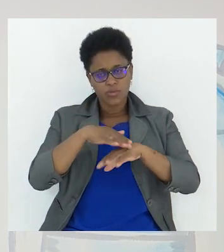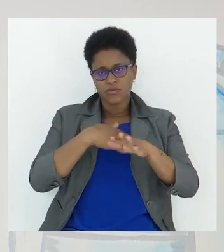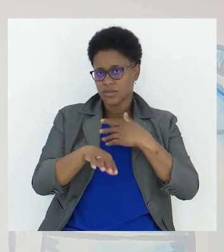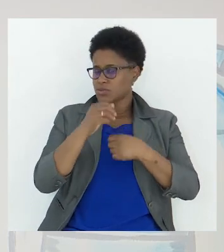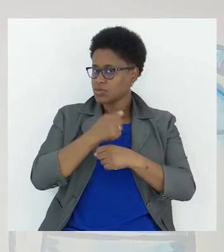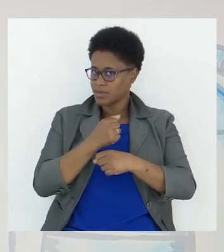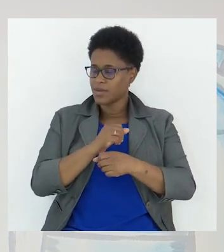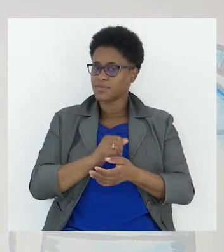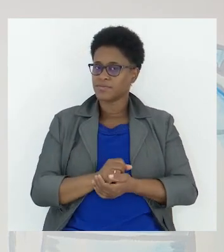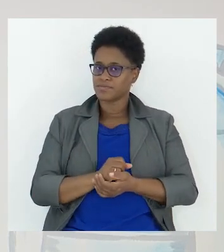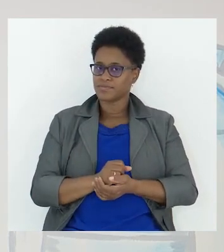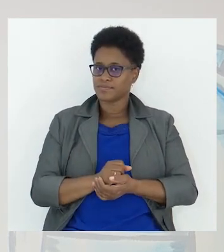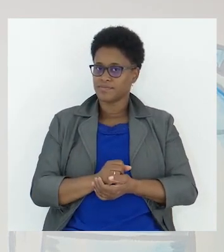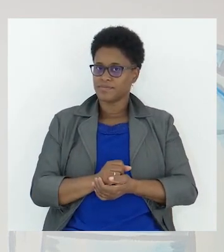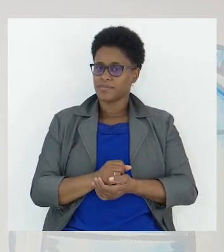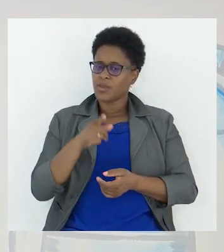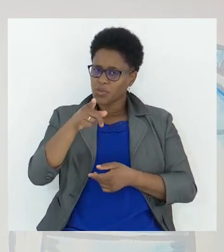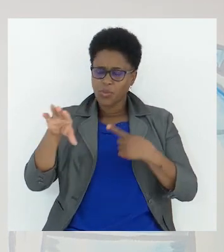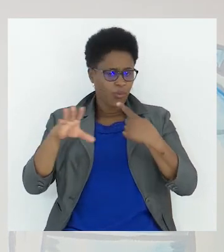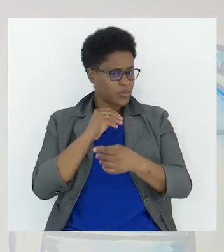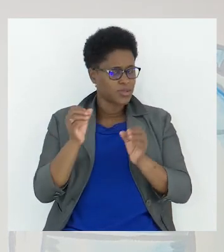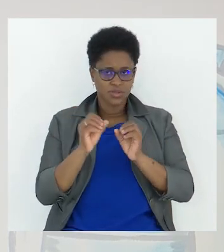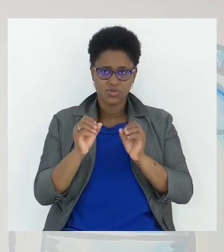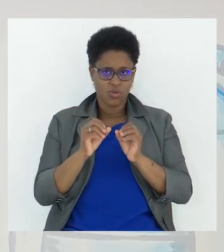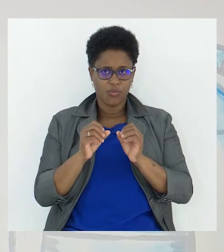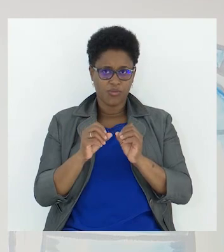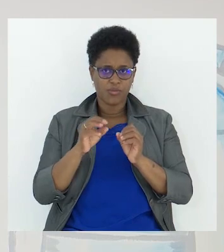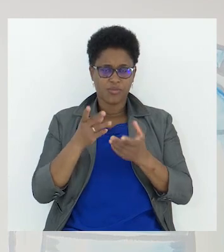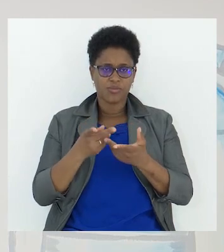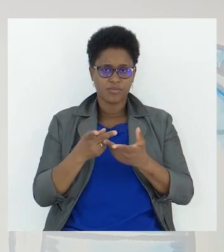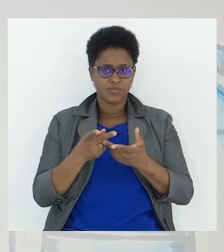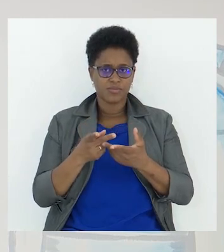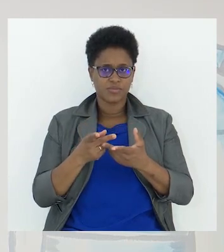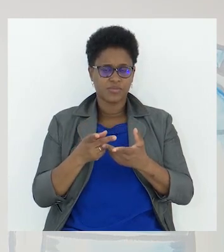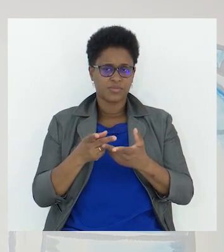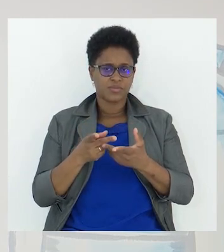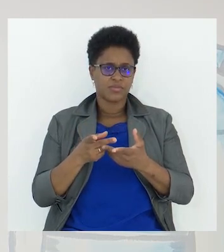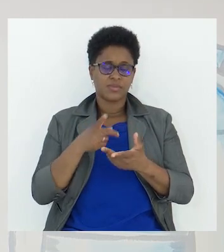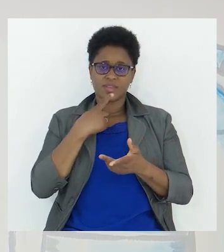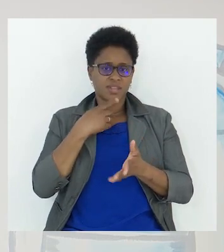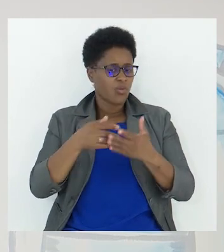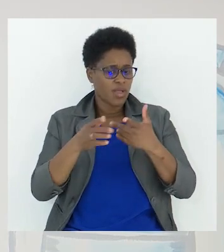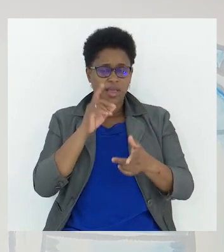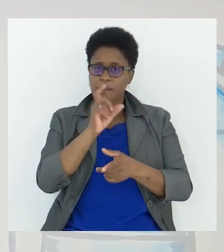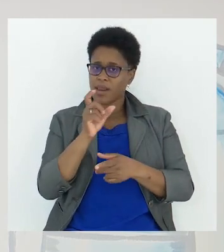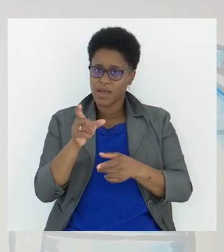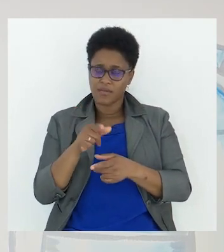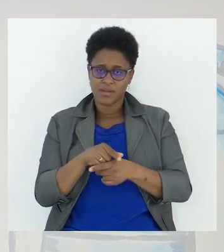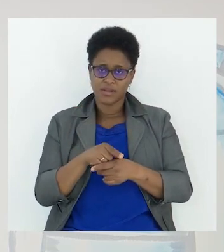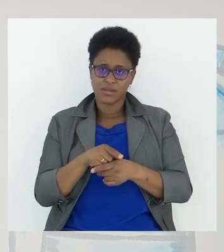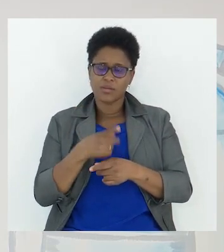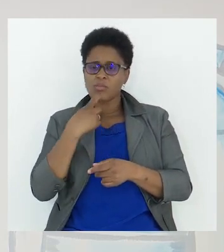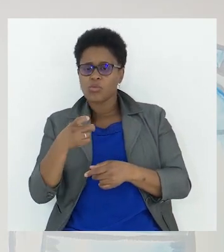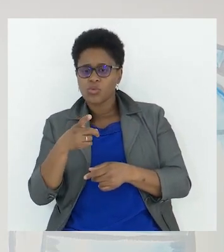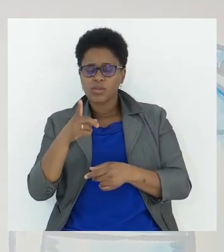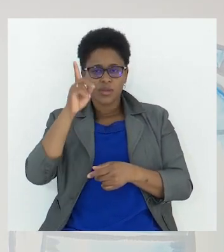exercícios, não conseguiste morfolizar qualquer palavra que está lá, teu professor, tua